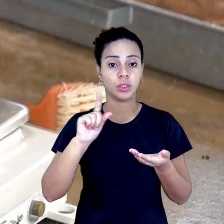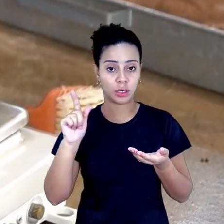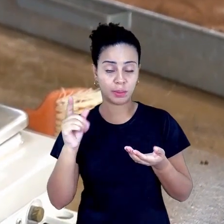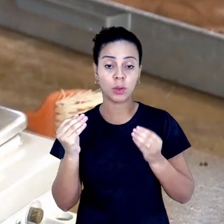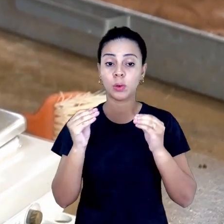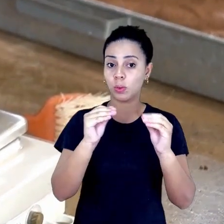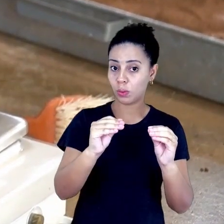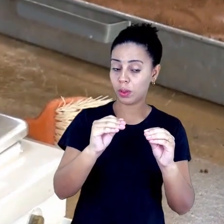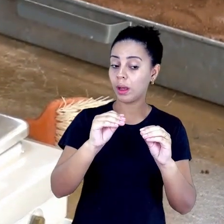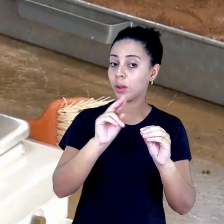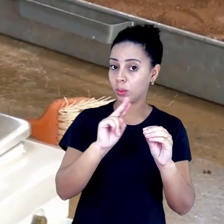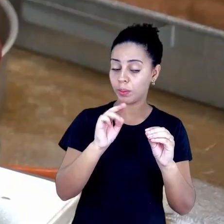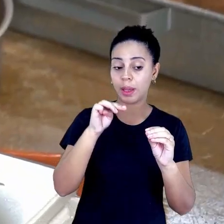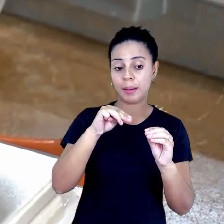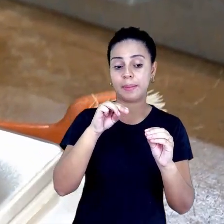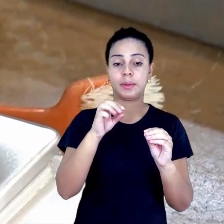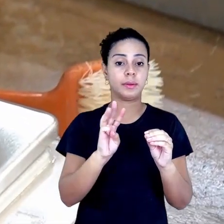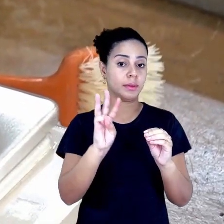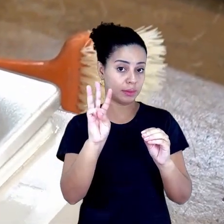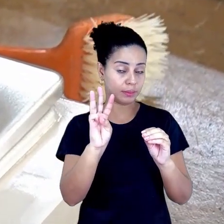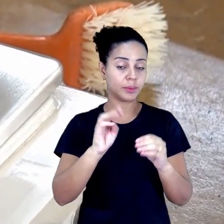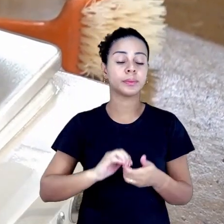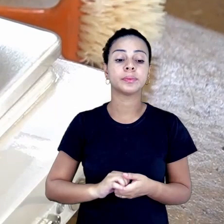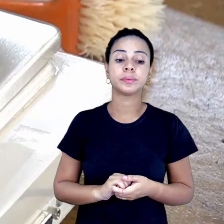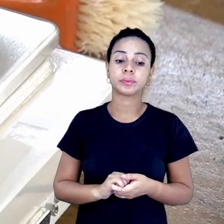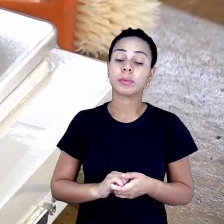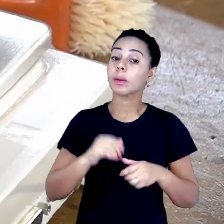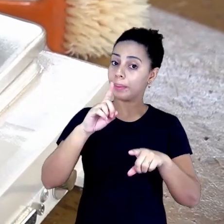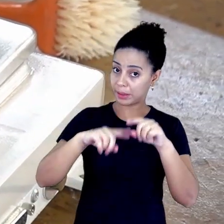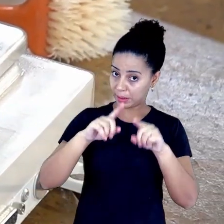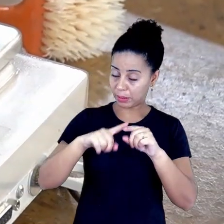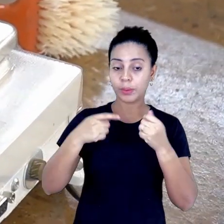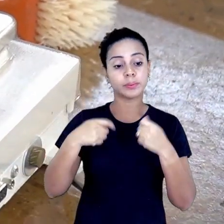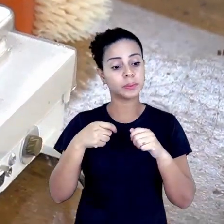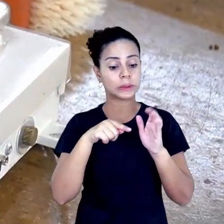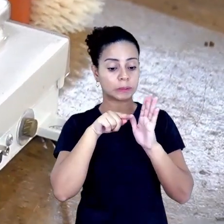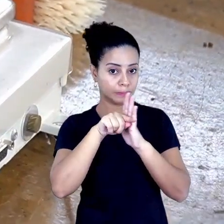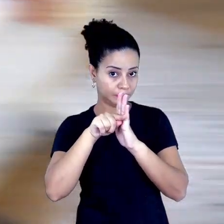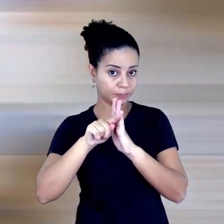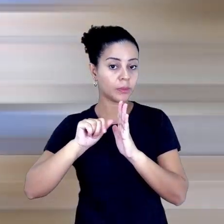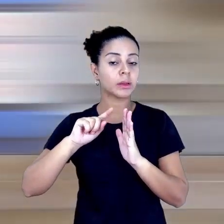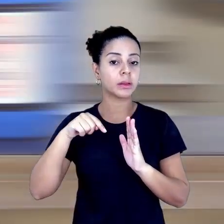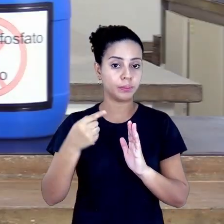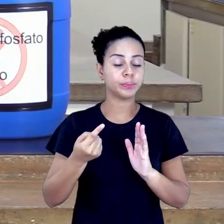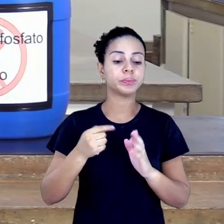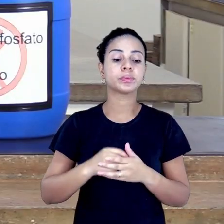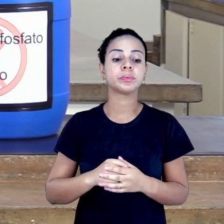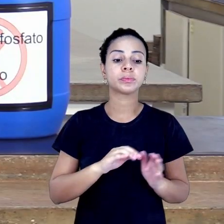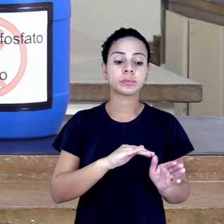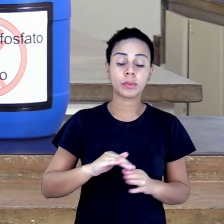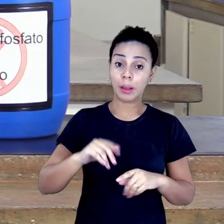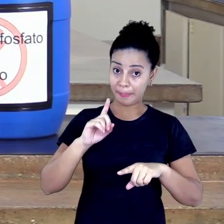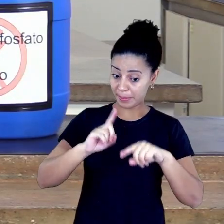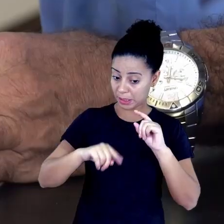como MW. Este material será submetido à etapa de sedimentação. No